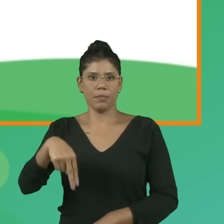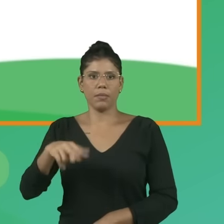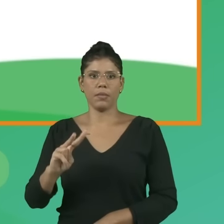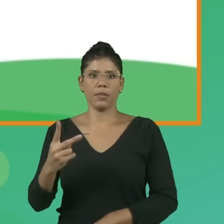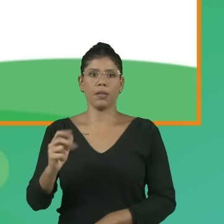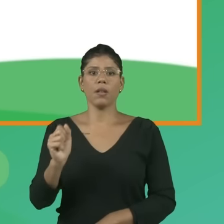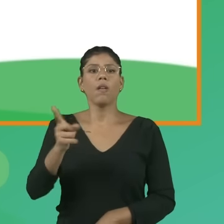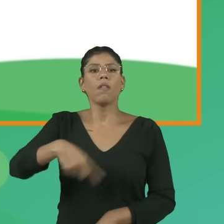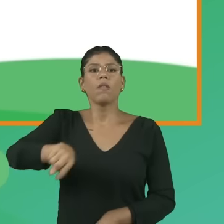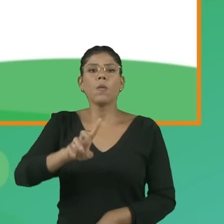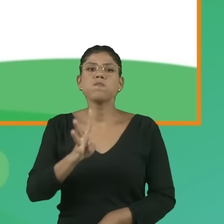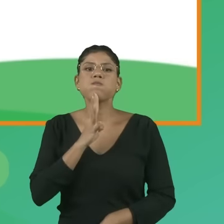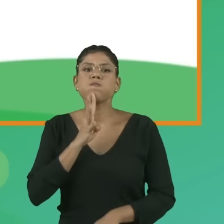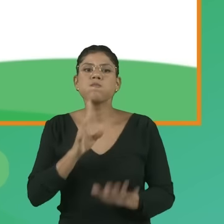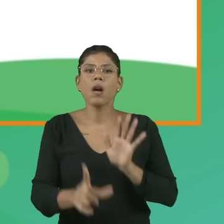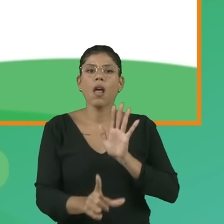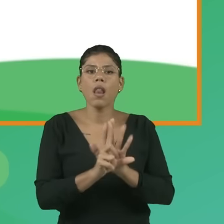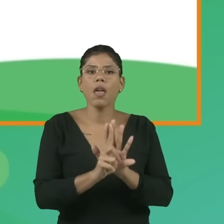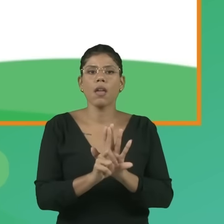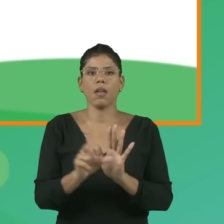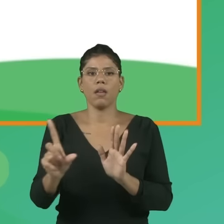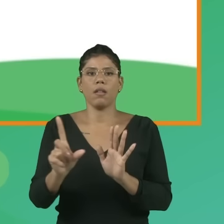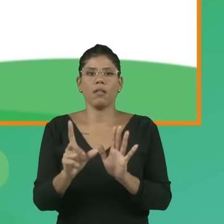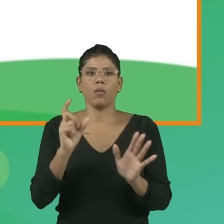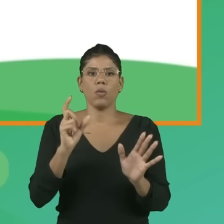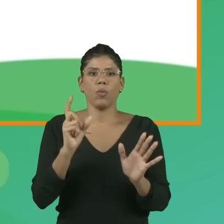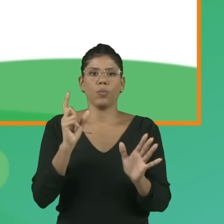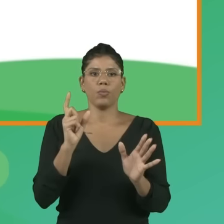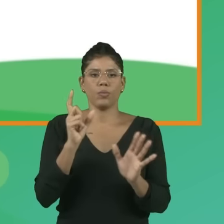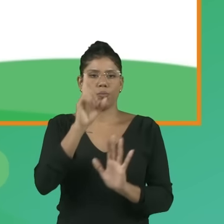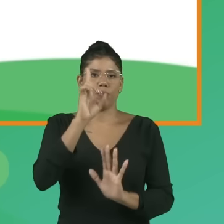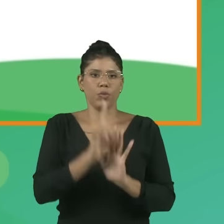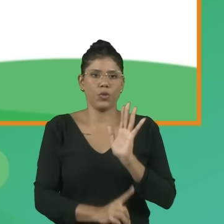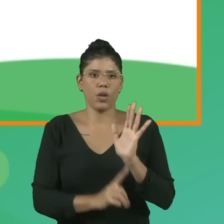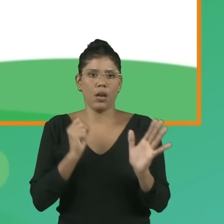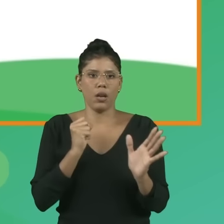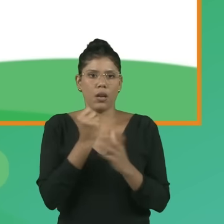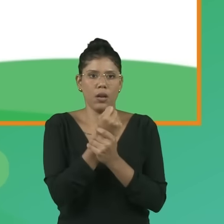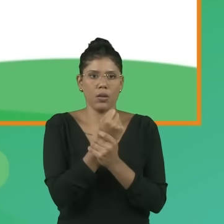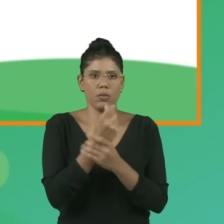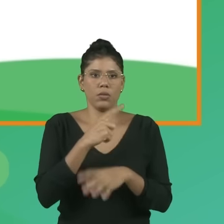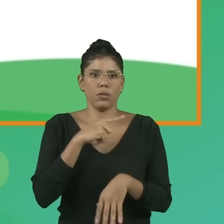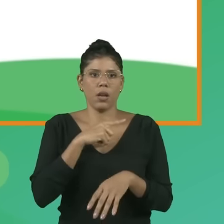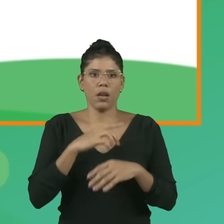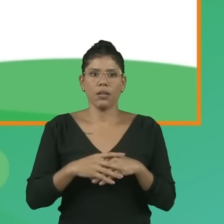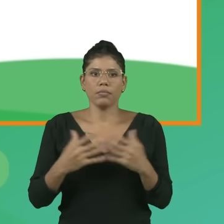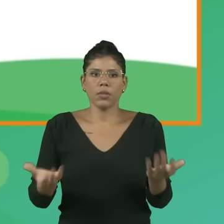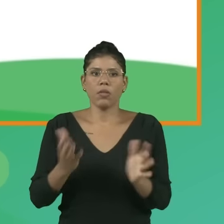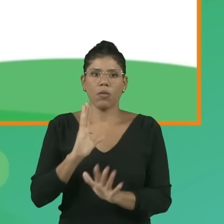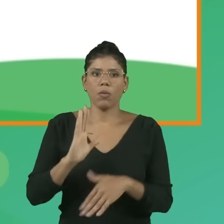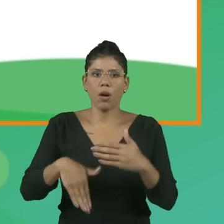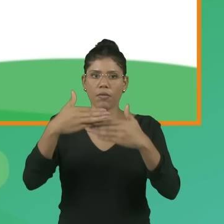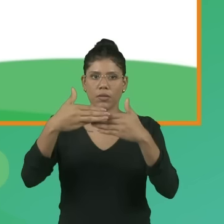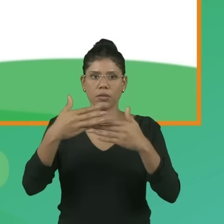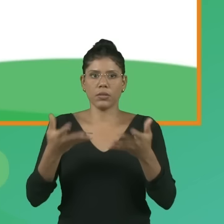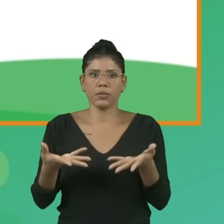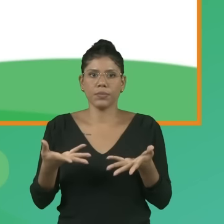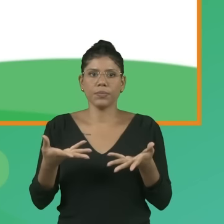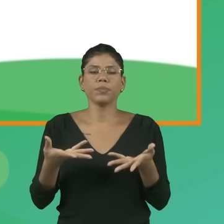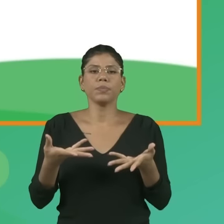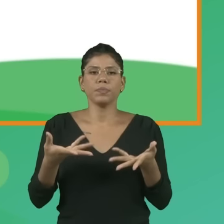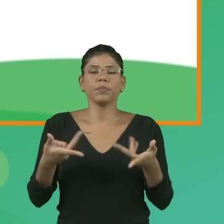do que se trata a lei, para que ela serve, os direitos que ela garante, então foi um grande avanço na